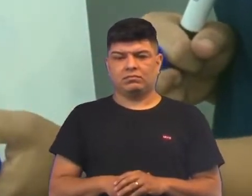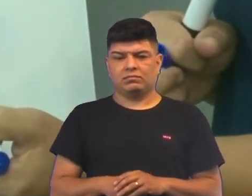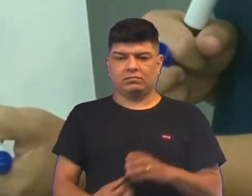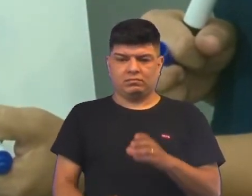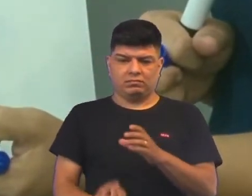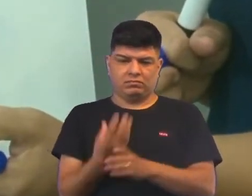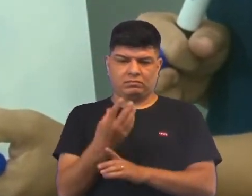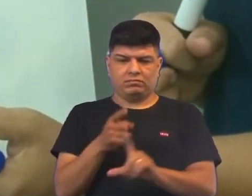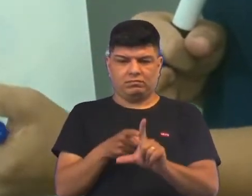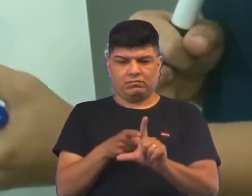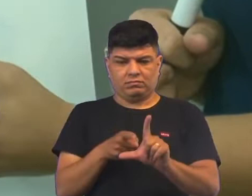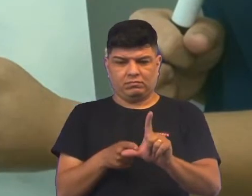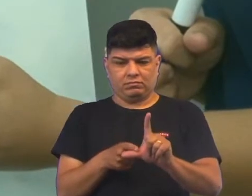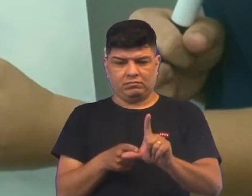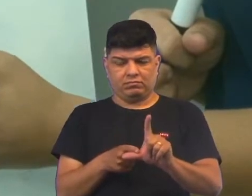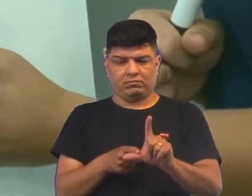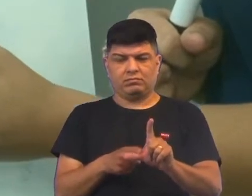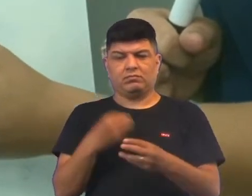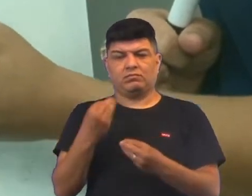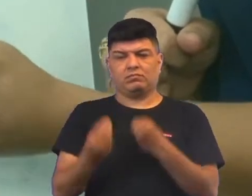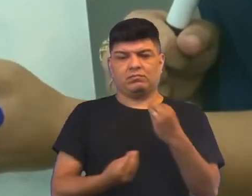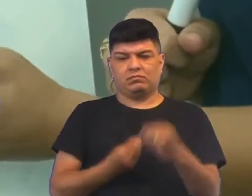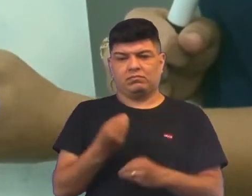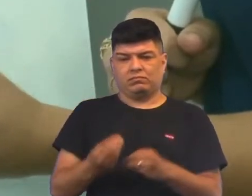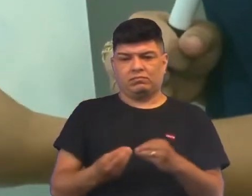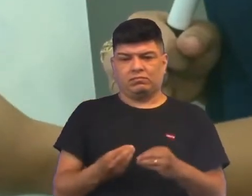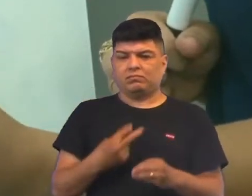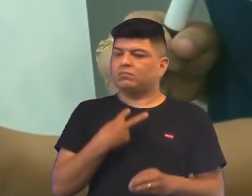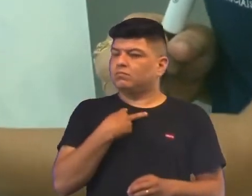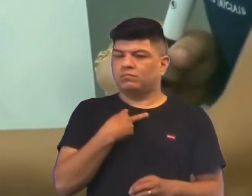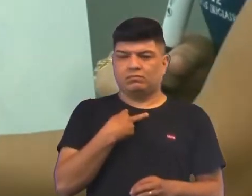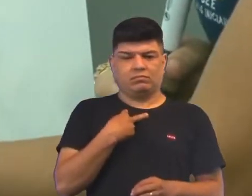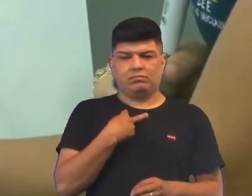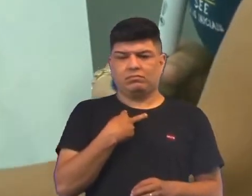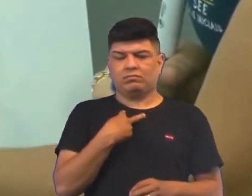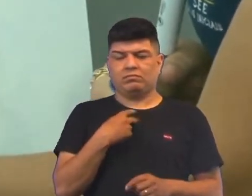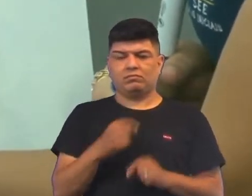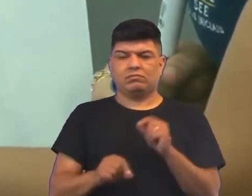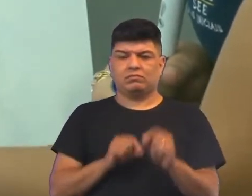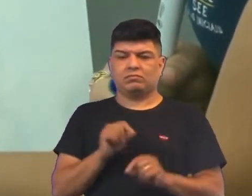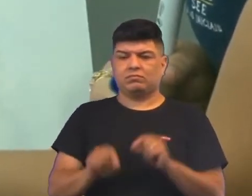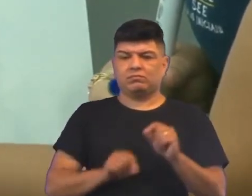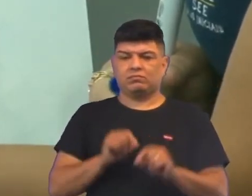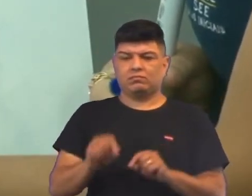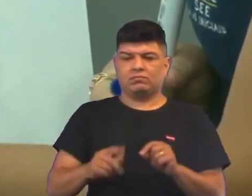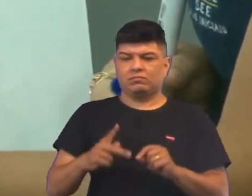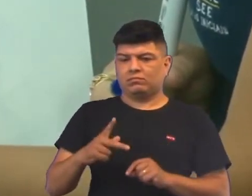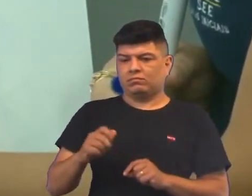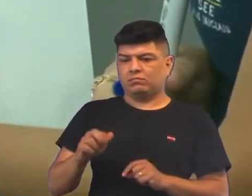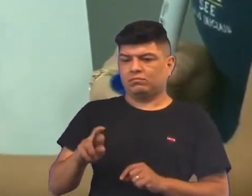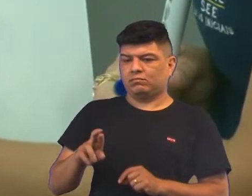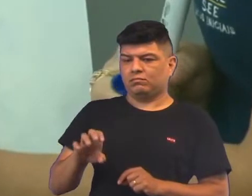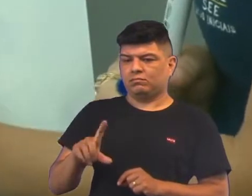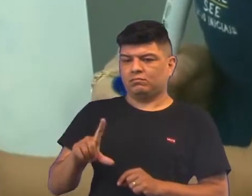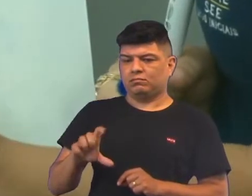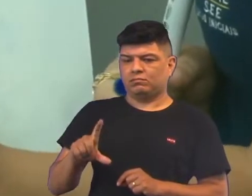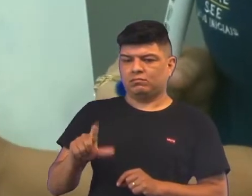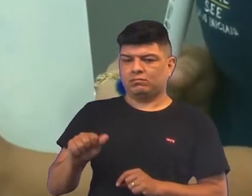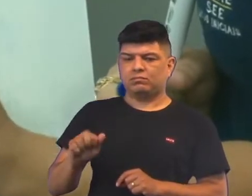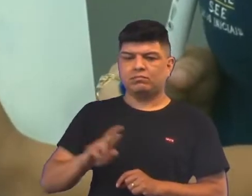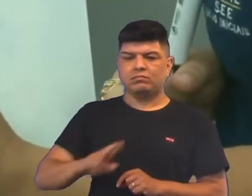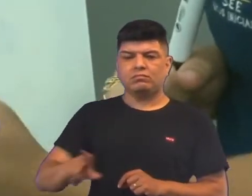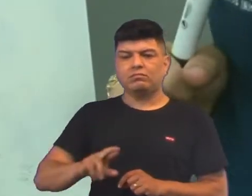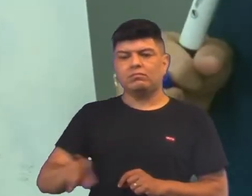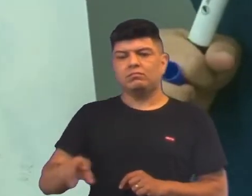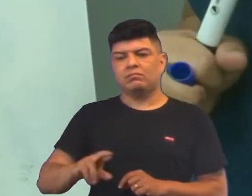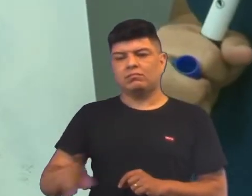formei um ângulo, né? Como elas se cruzam, elas não podem dizer que elas são paralelas, uma ao lado da